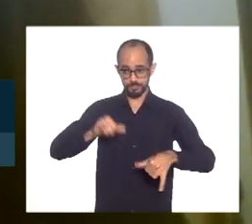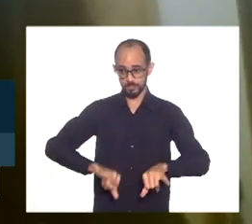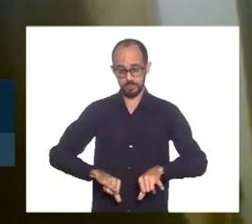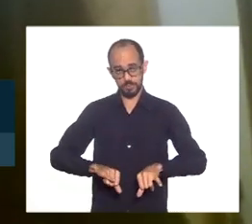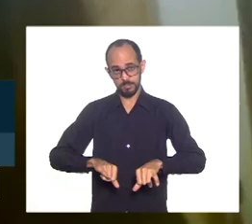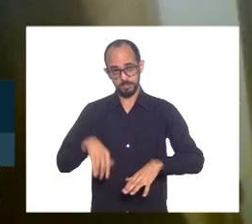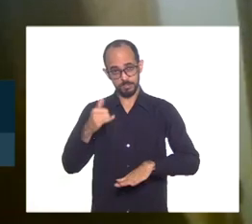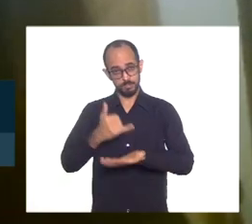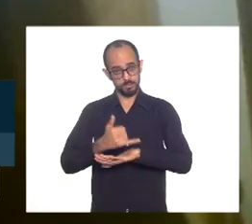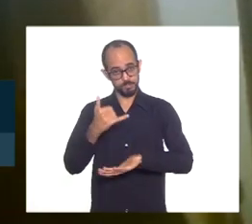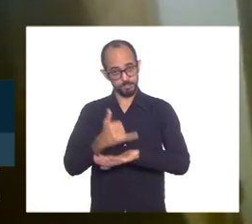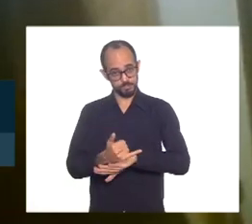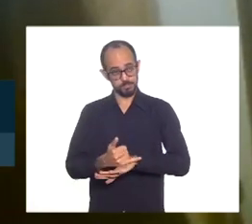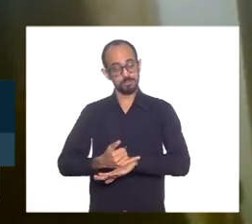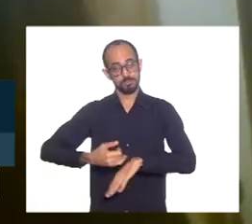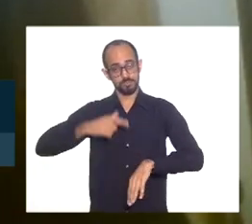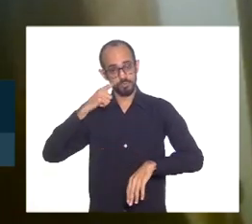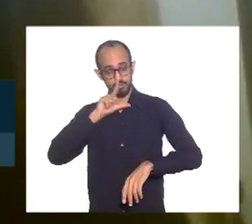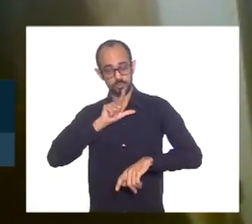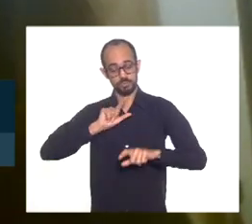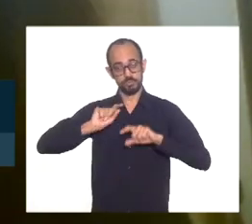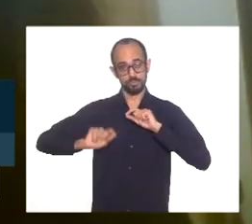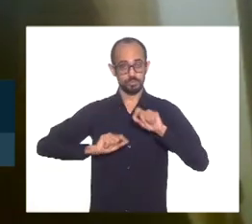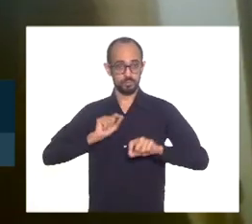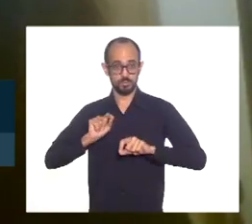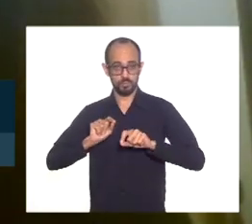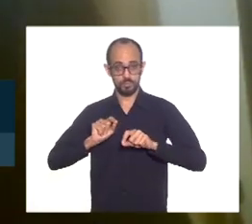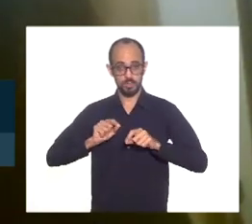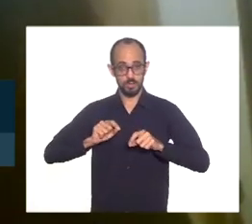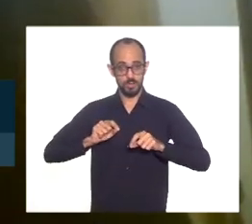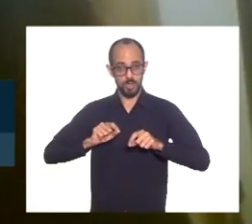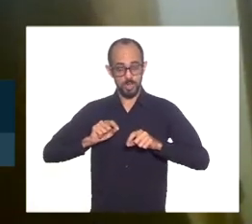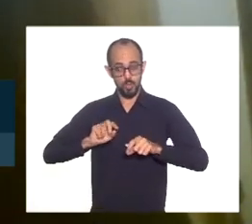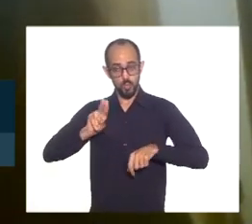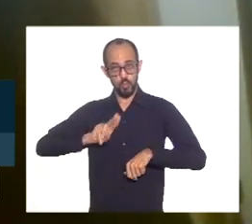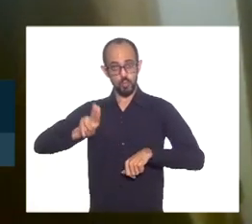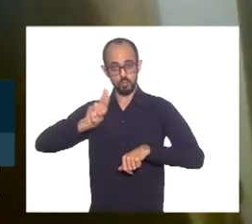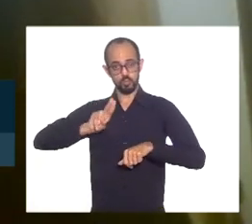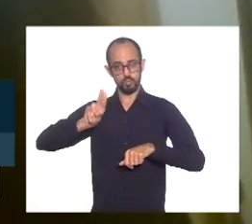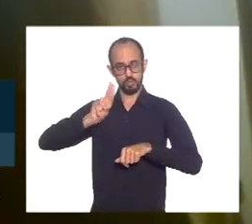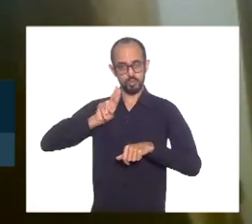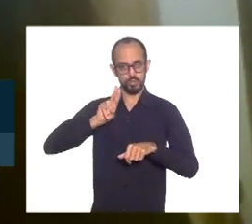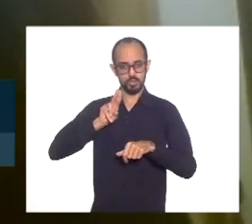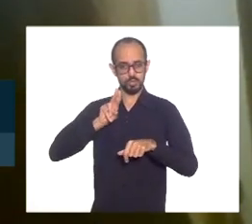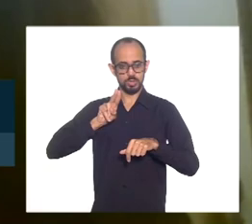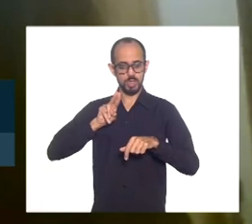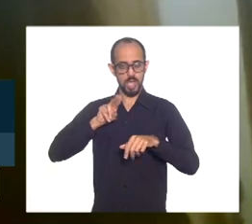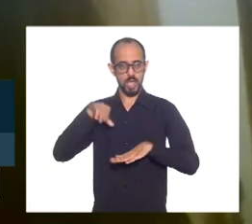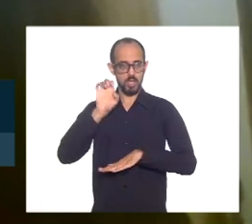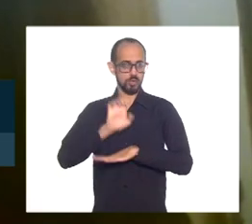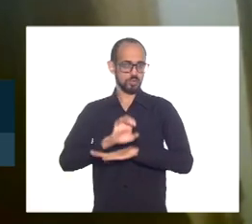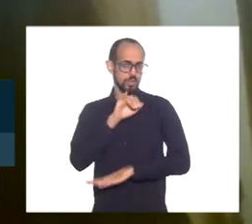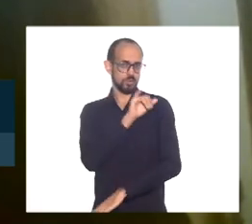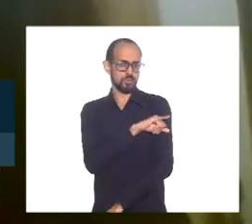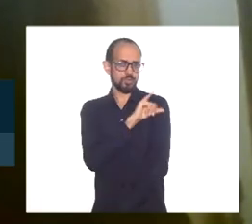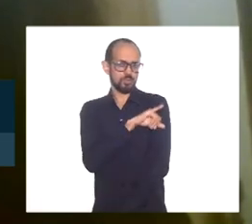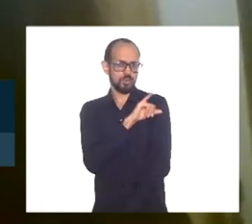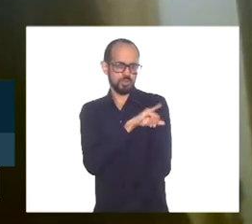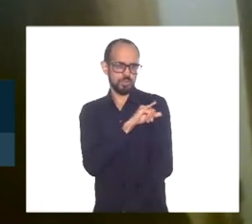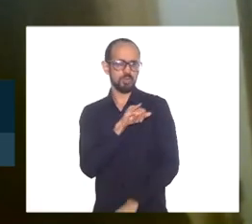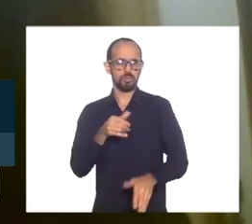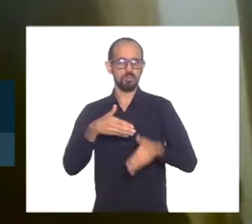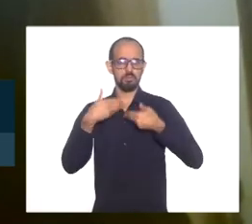a siderúrgica, possam, vamos dizer assim, desfrutar do território do Estado do Rio de Janeiro da melhor